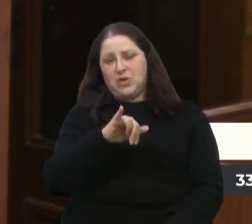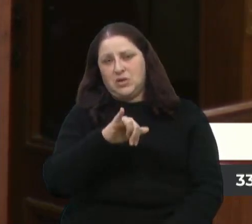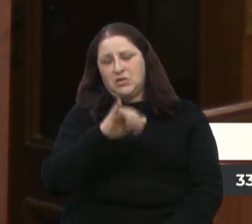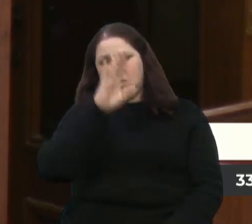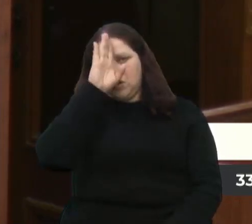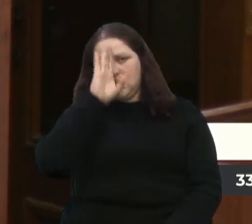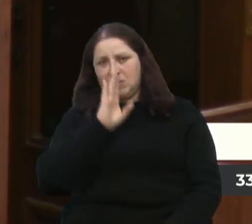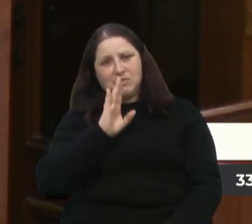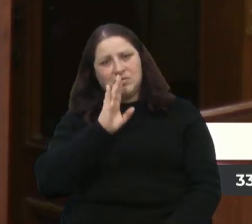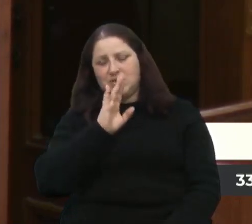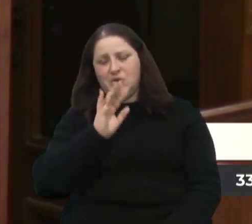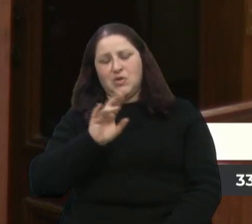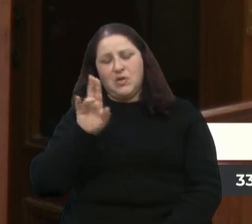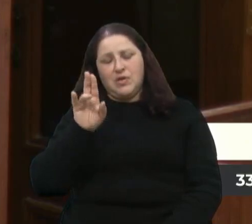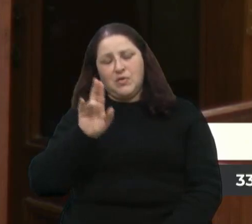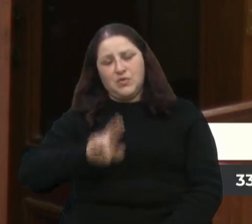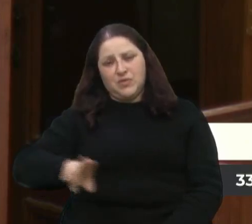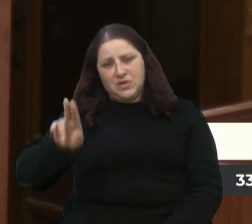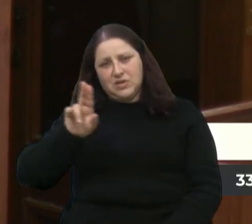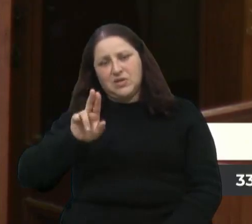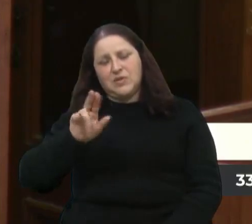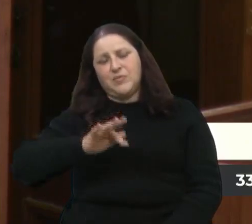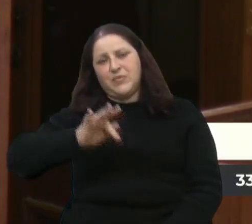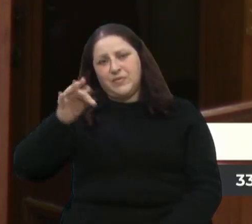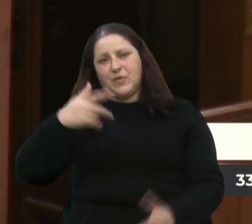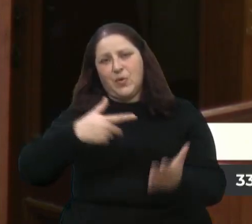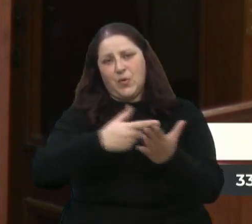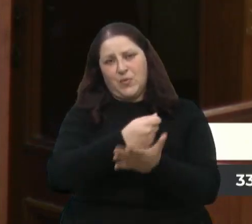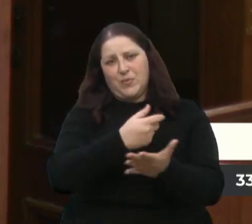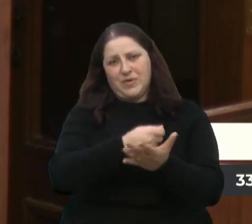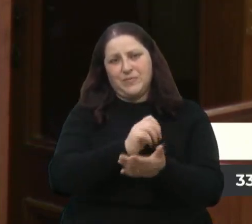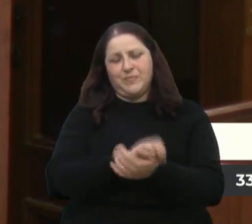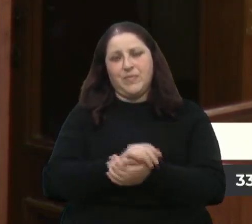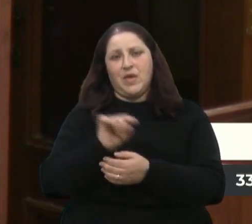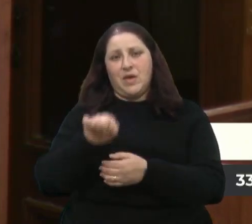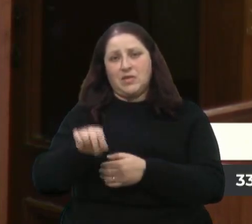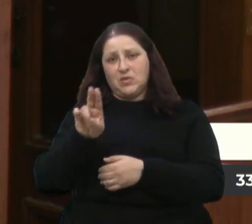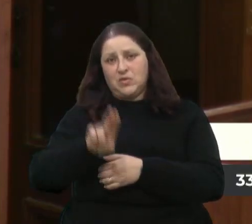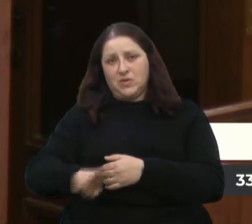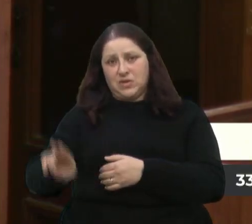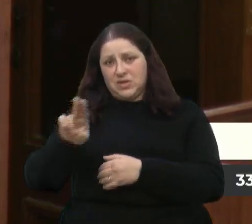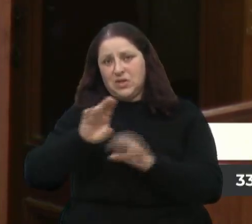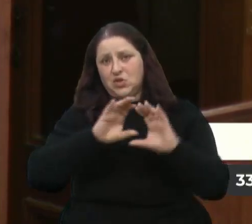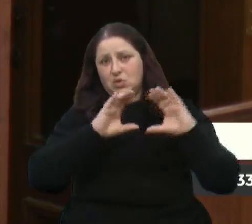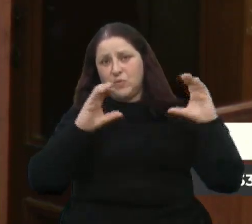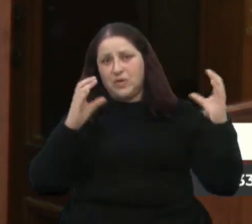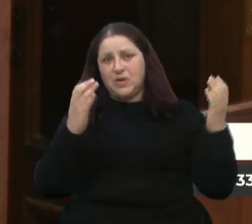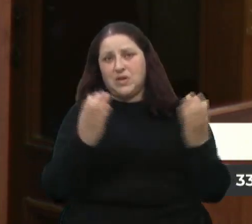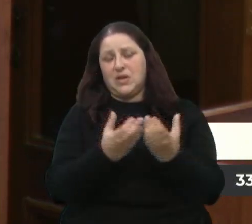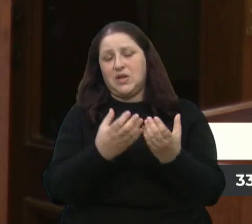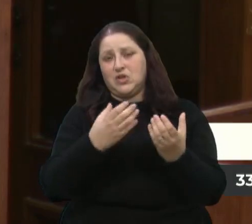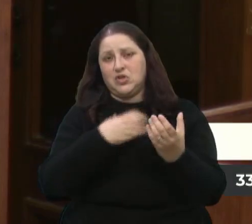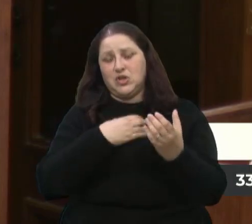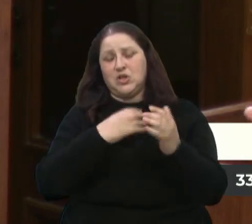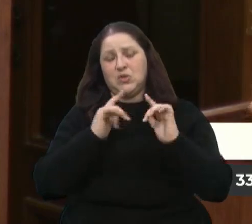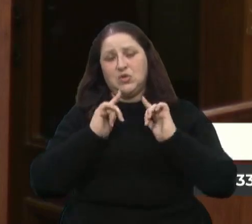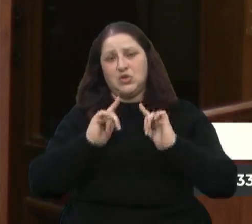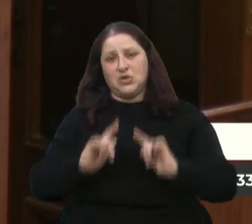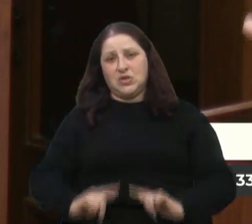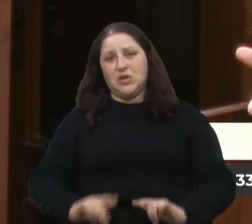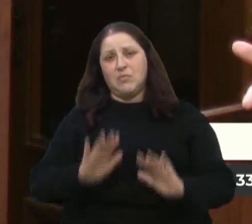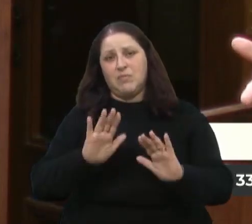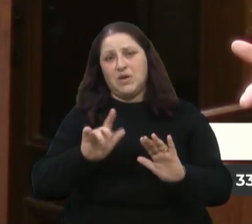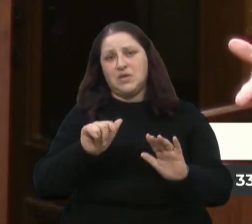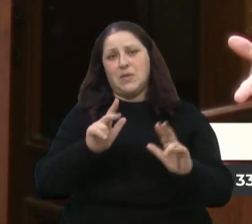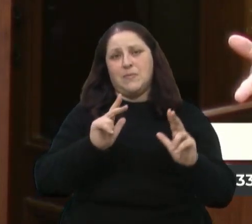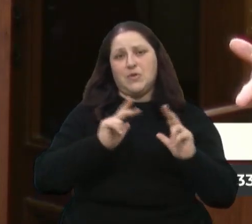Dessa universidade que é comunitária, o seu formato de gestão, mas que é privada porque as